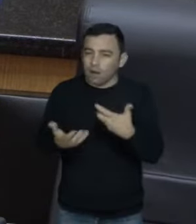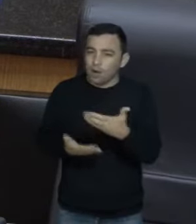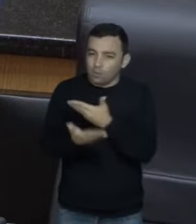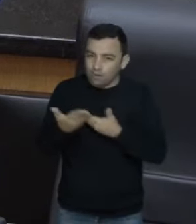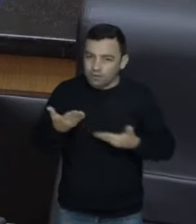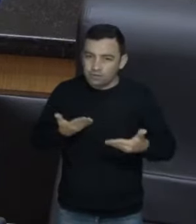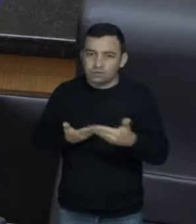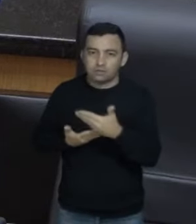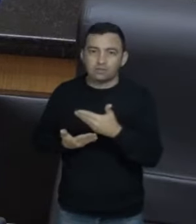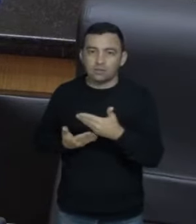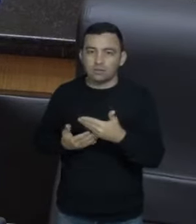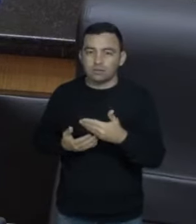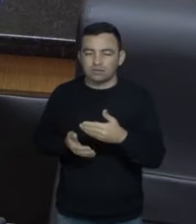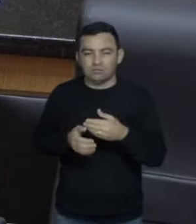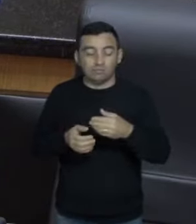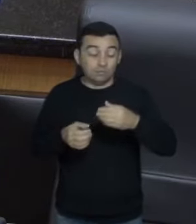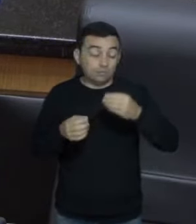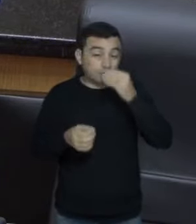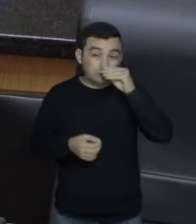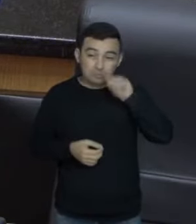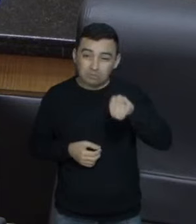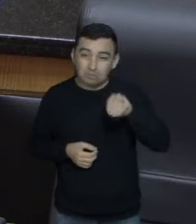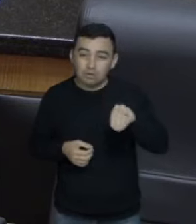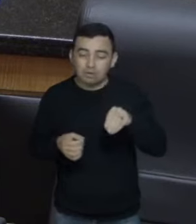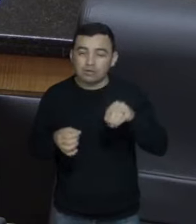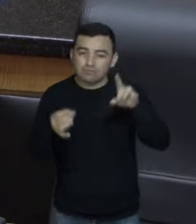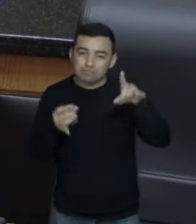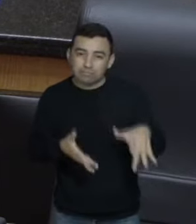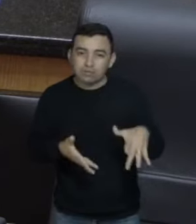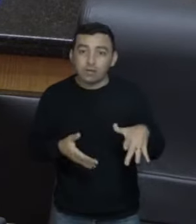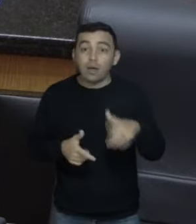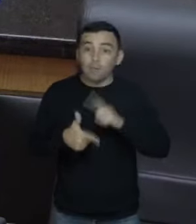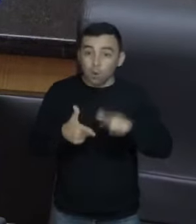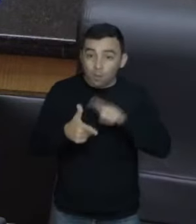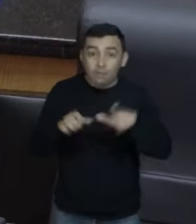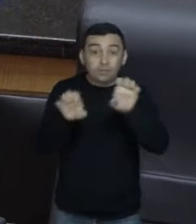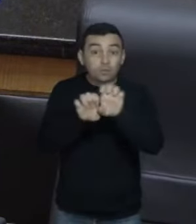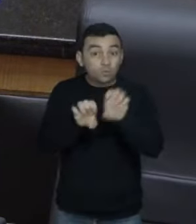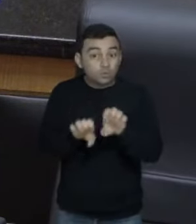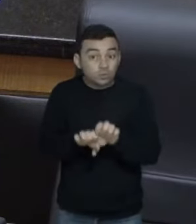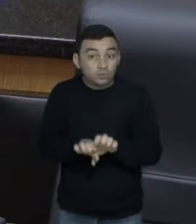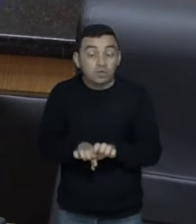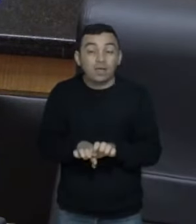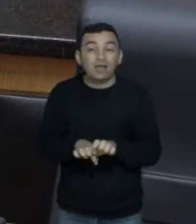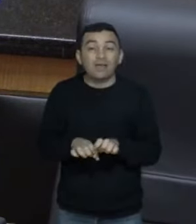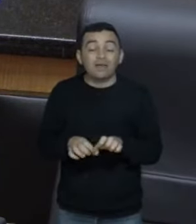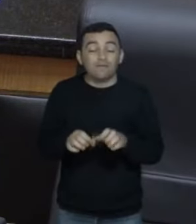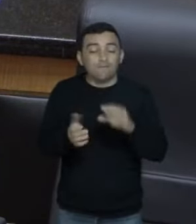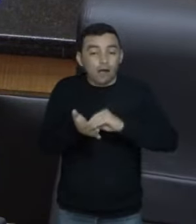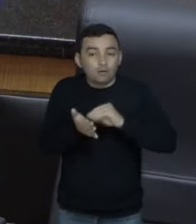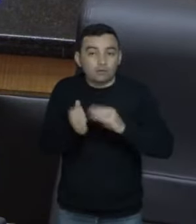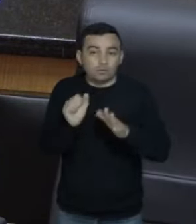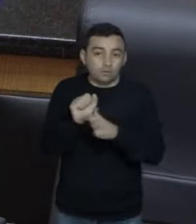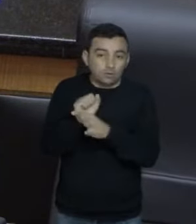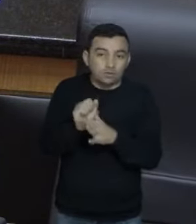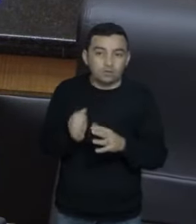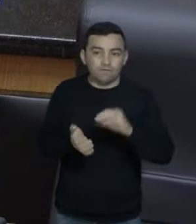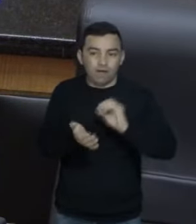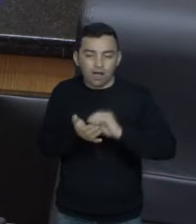esse descaso que você teve né porque quando se tem problema estruturante gera insegurança para o aluno